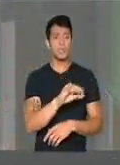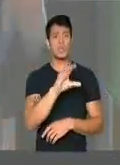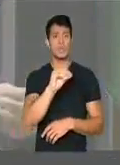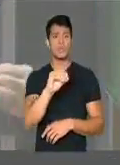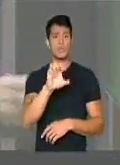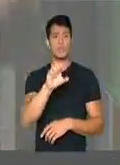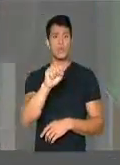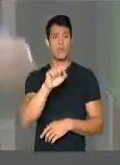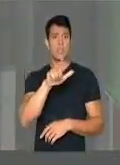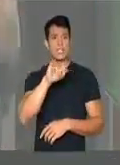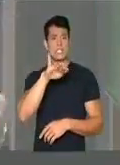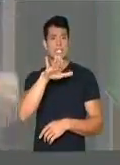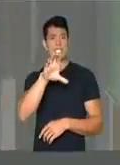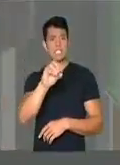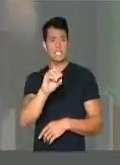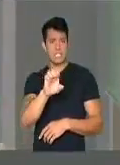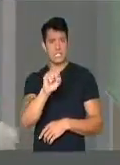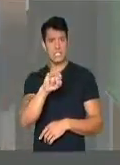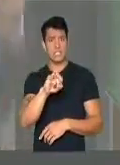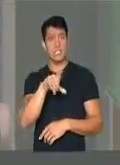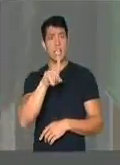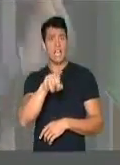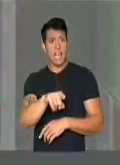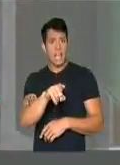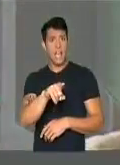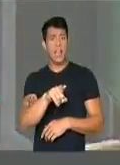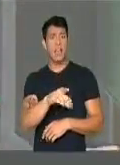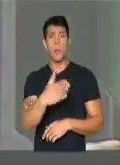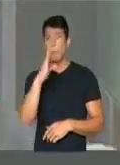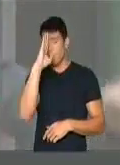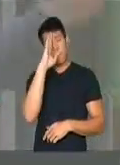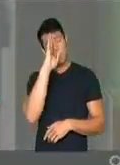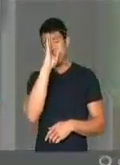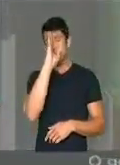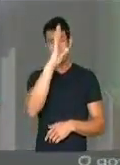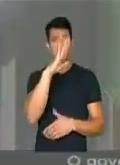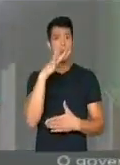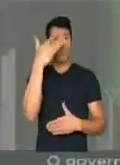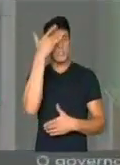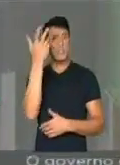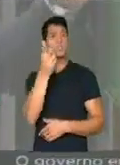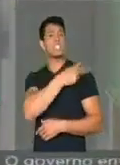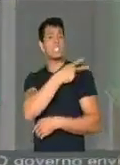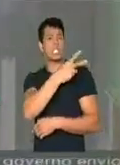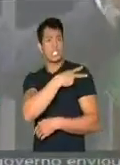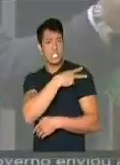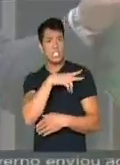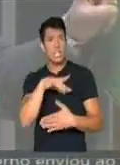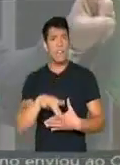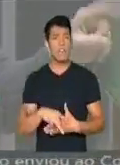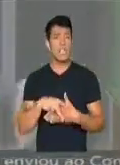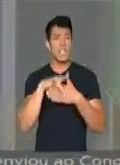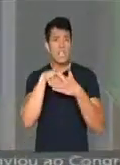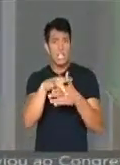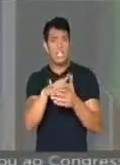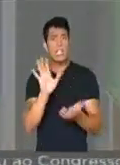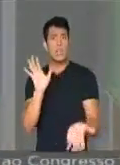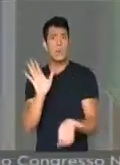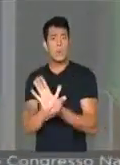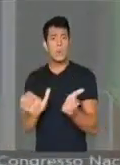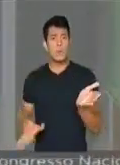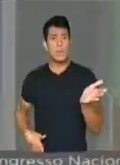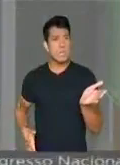mais poderosa e perigosa quadrilha instalada em território brasileiro? Ah, não. Nem Deus nem o povo merecem